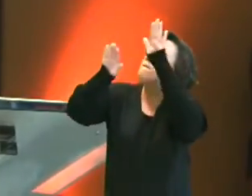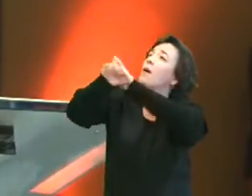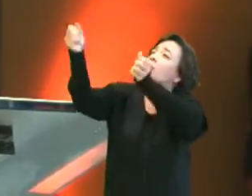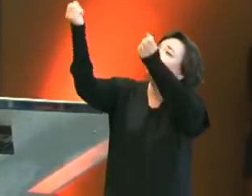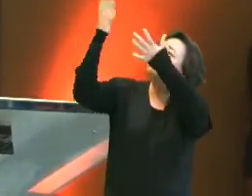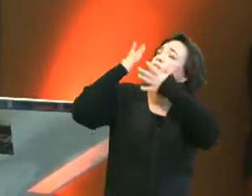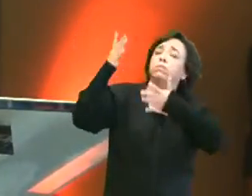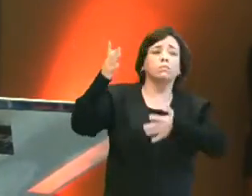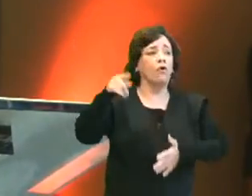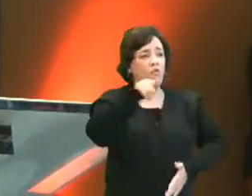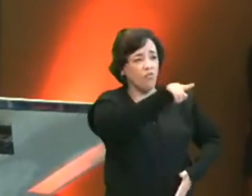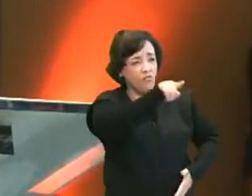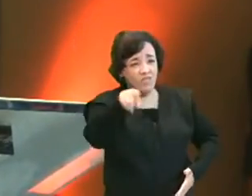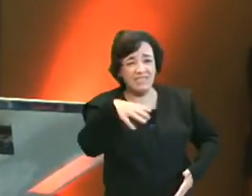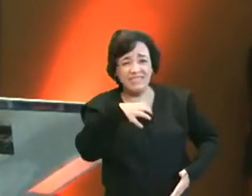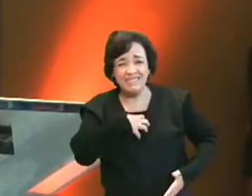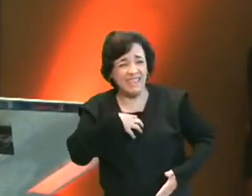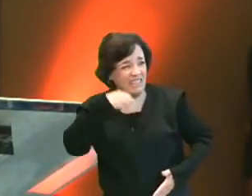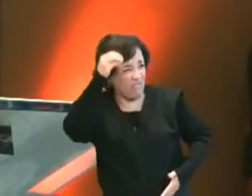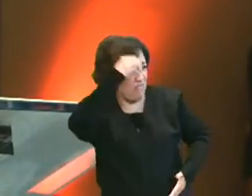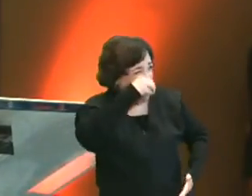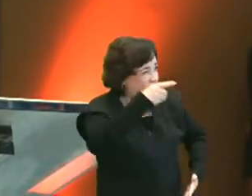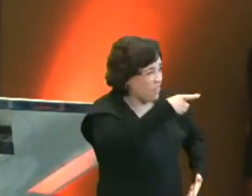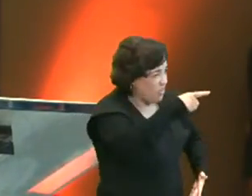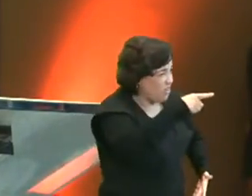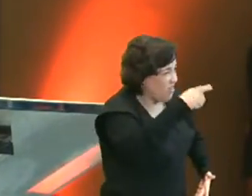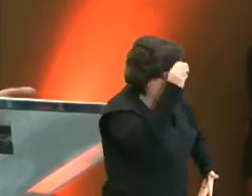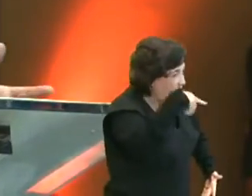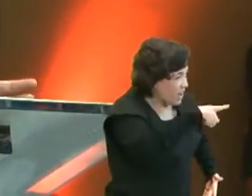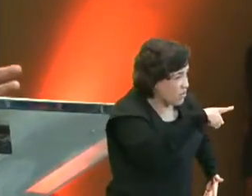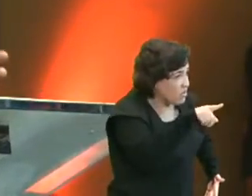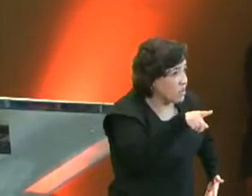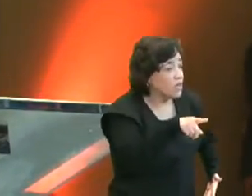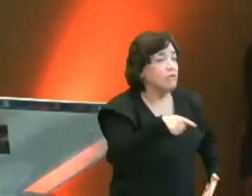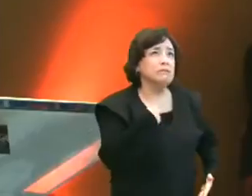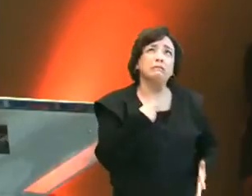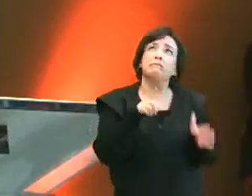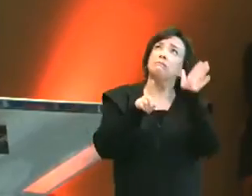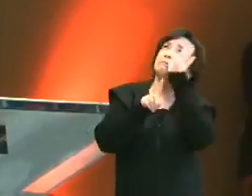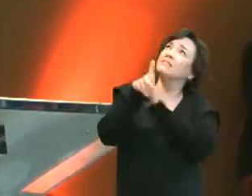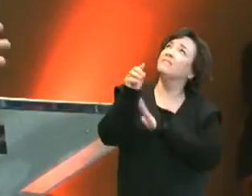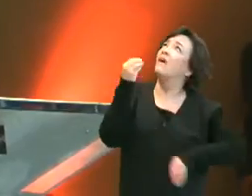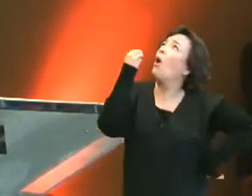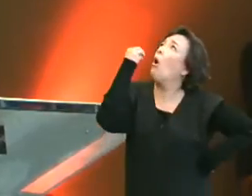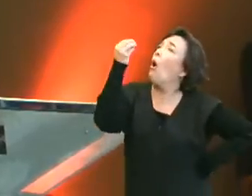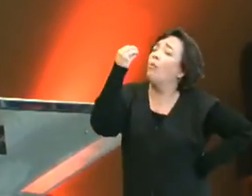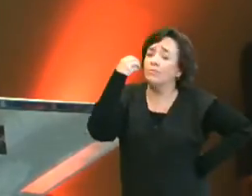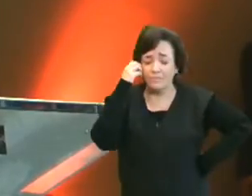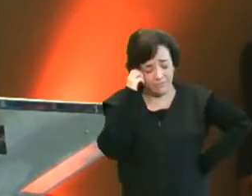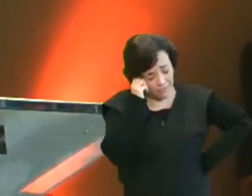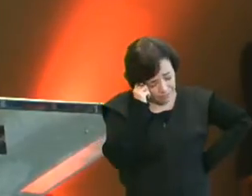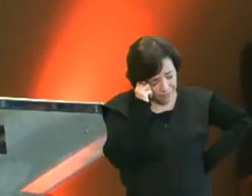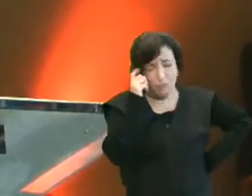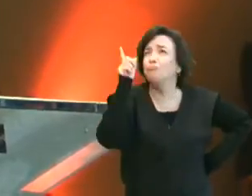fraco? Você chegou aqui se perguntando: Senhor, mas como?